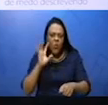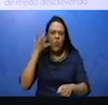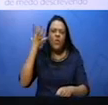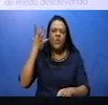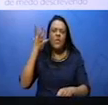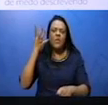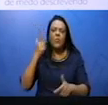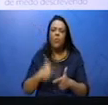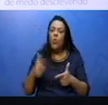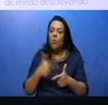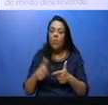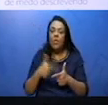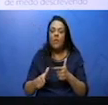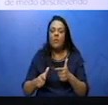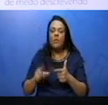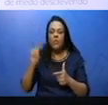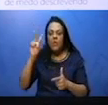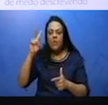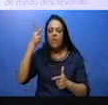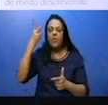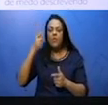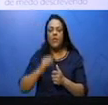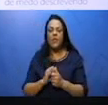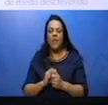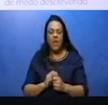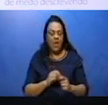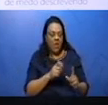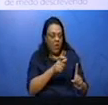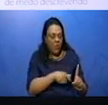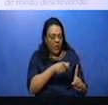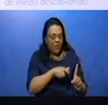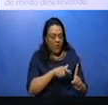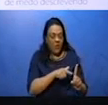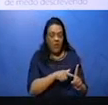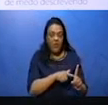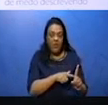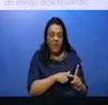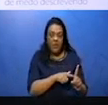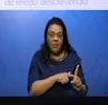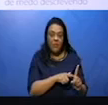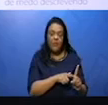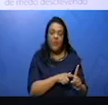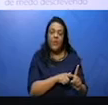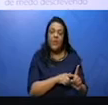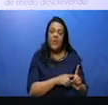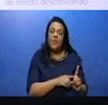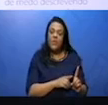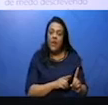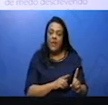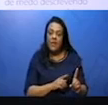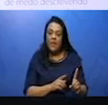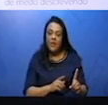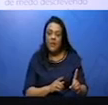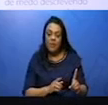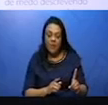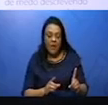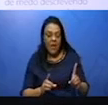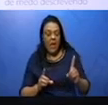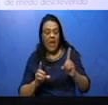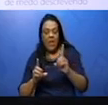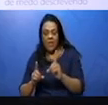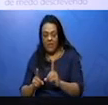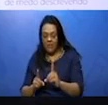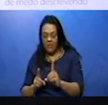Em geral, o aparecimento desse antagonista, que vai dar um auxílio, vai ser um suporte para o